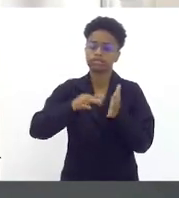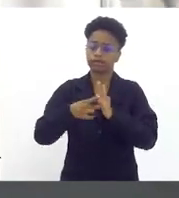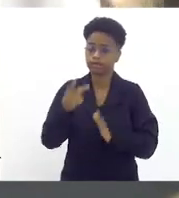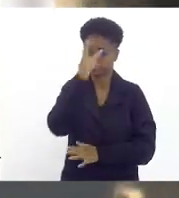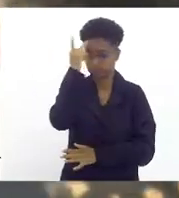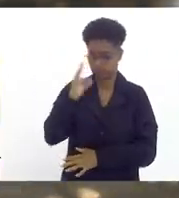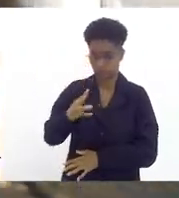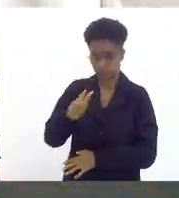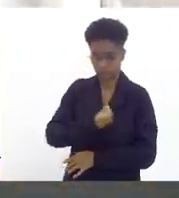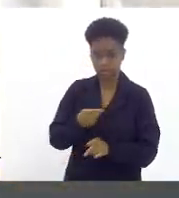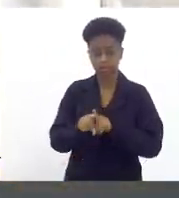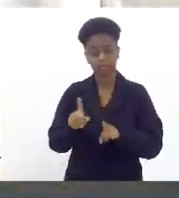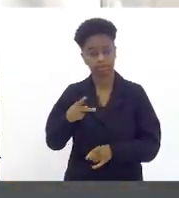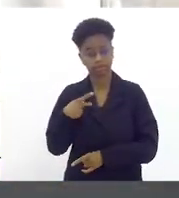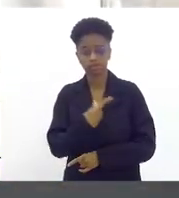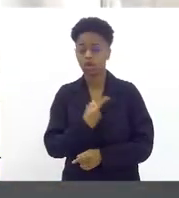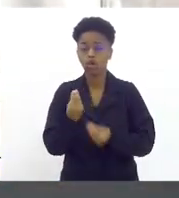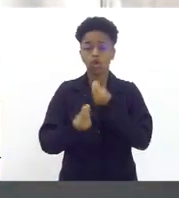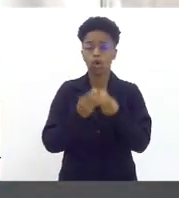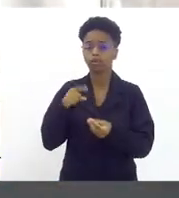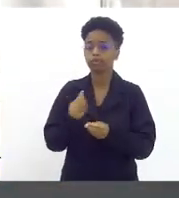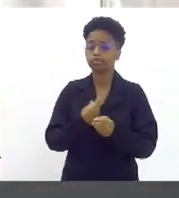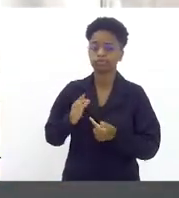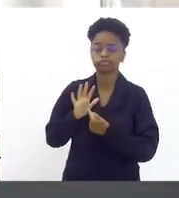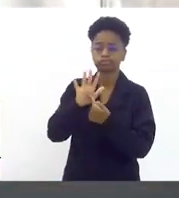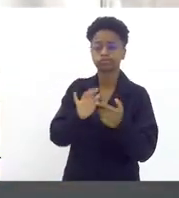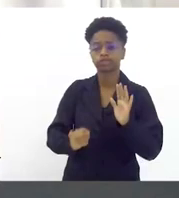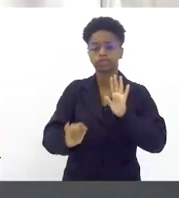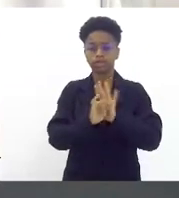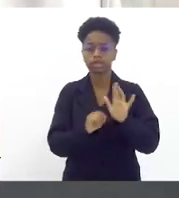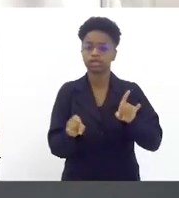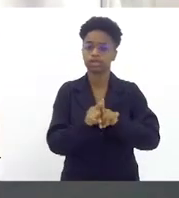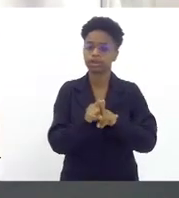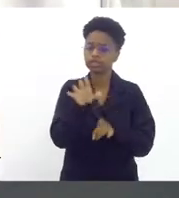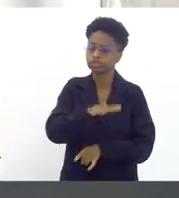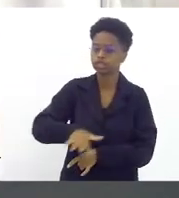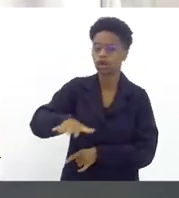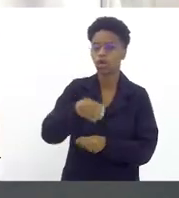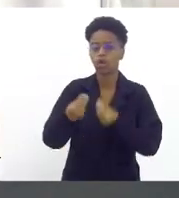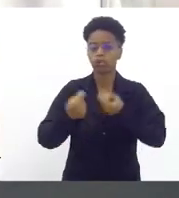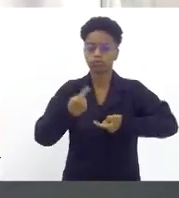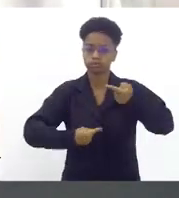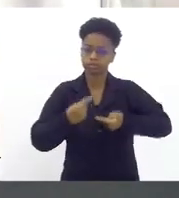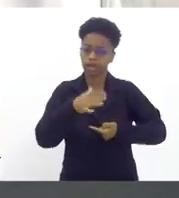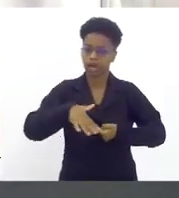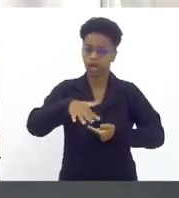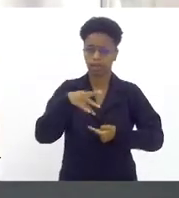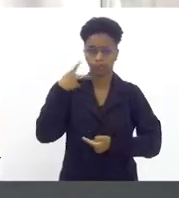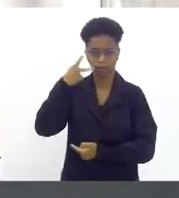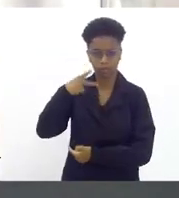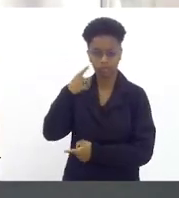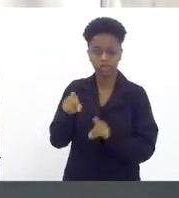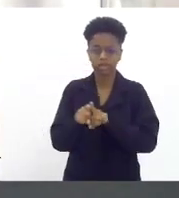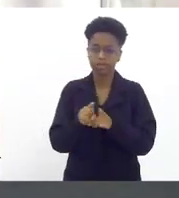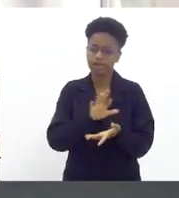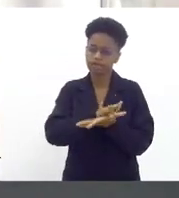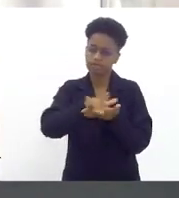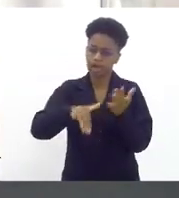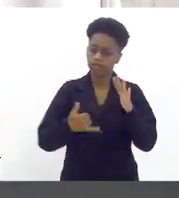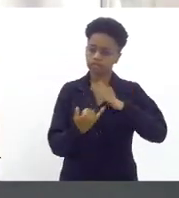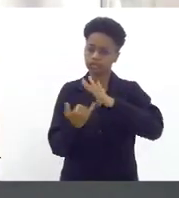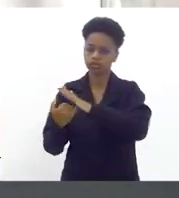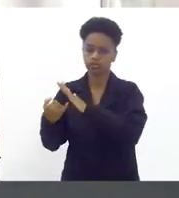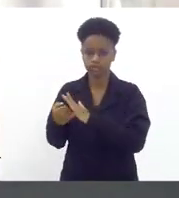relação dessa nossa afirmação de identidade com o campo mais geral do debate político. Né, e diversas